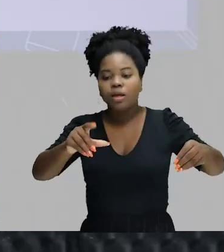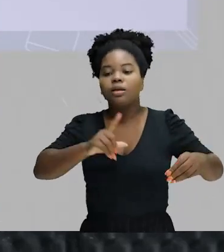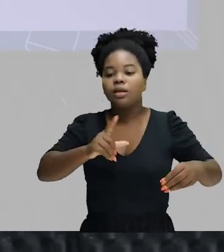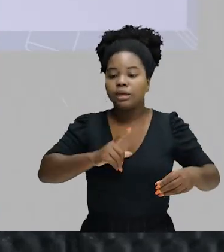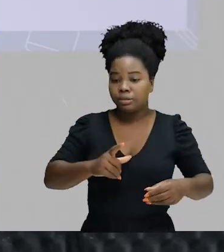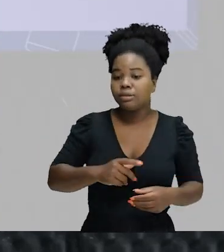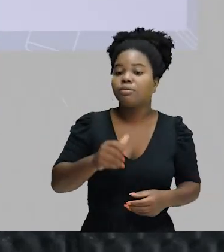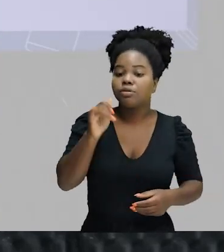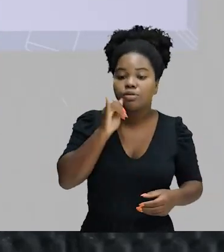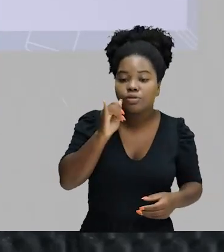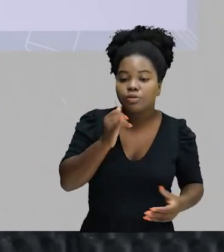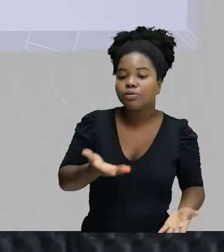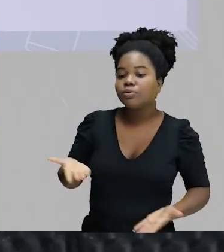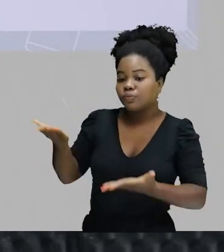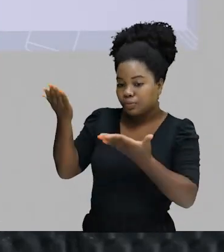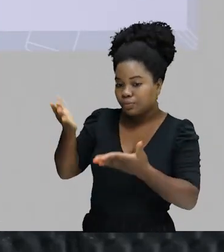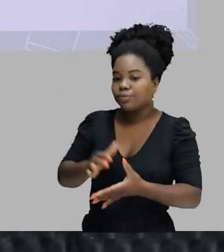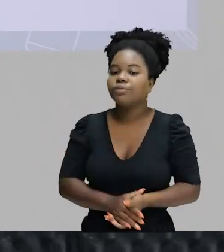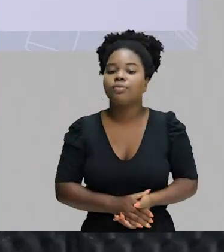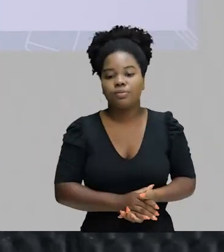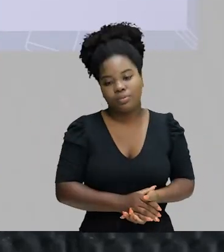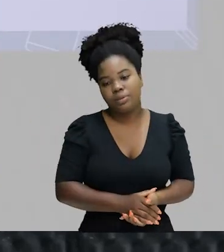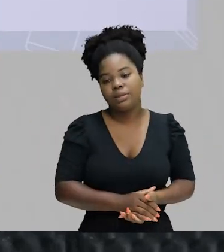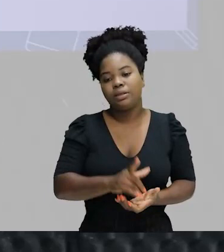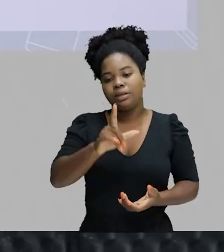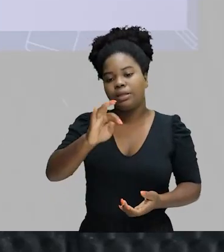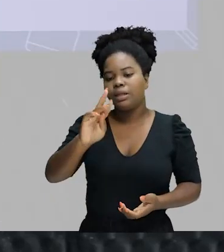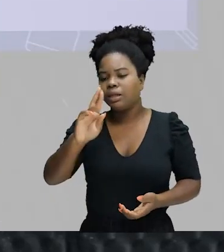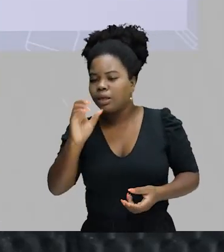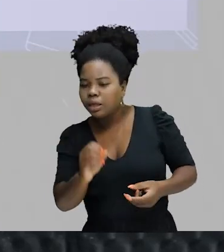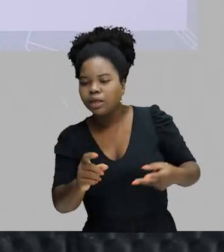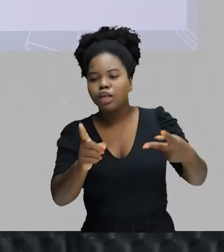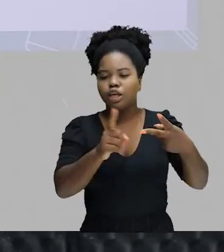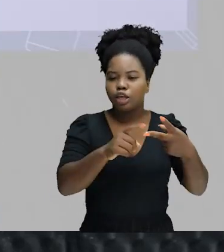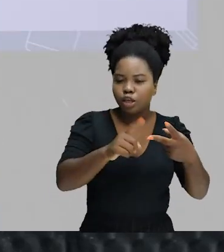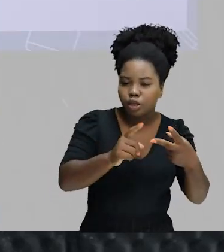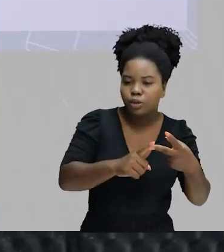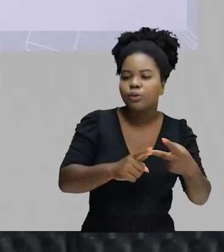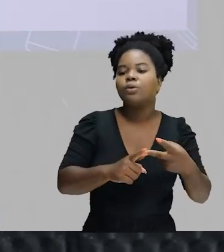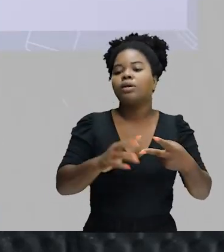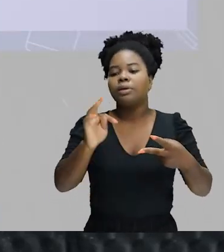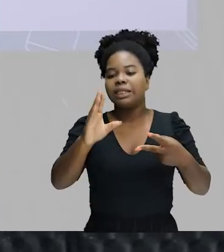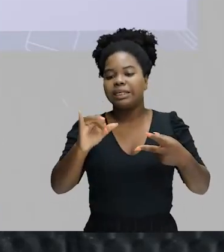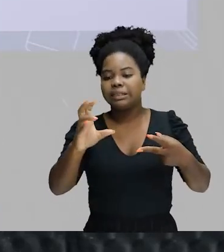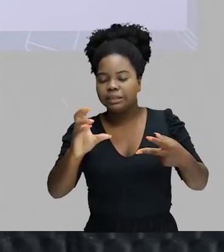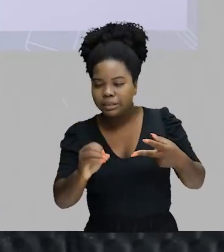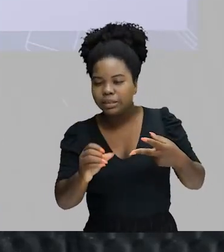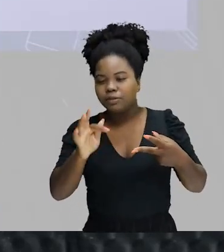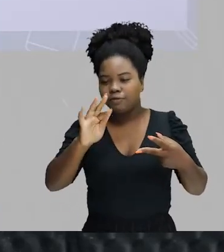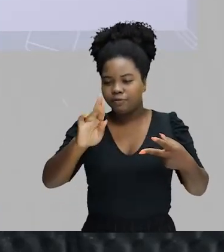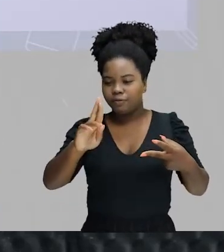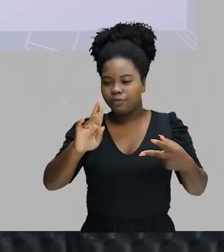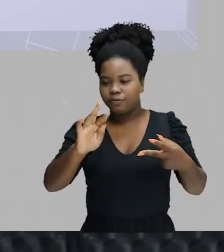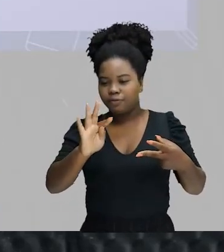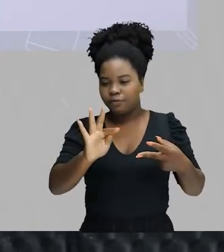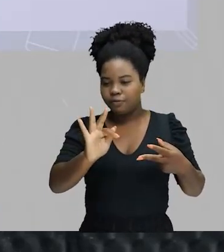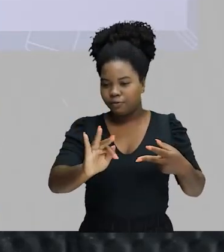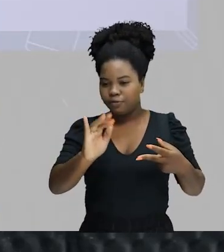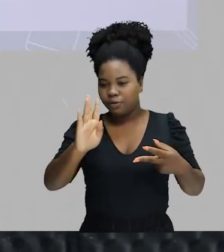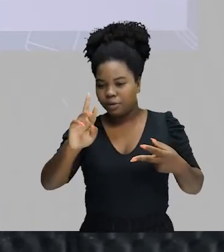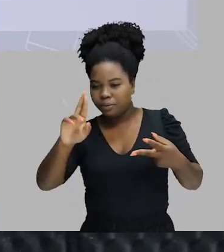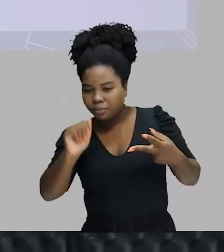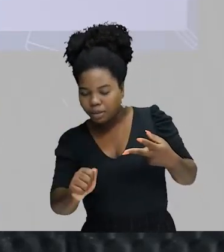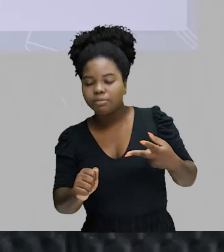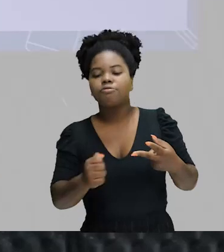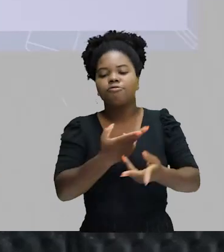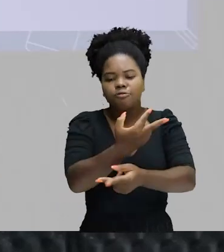os tubos para encanamentos, né? Ou então, fibras para tecidos ou fibras têxteis também são exemplos